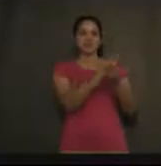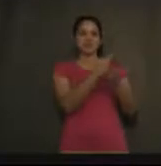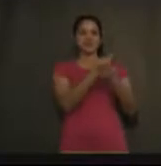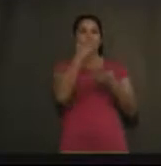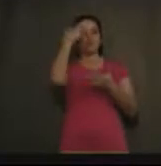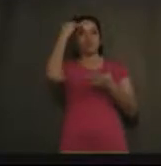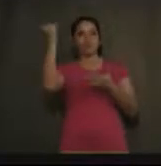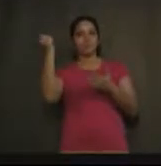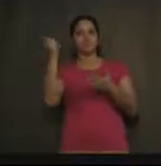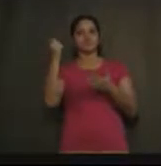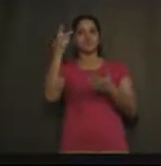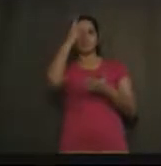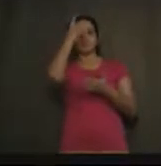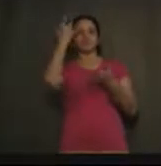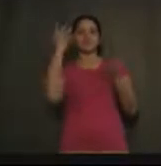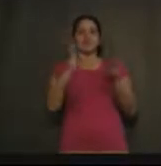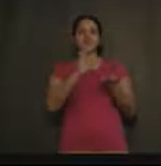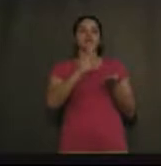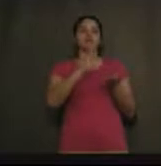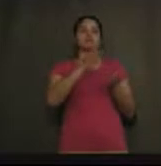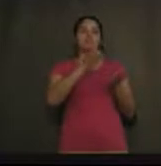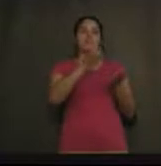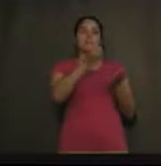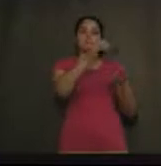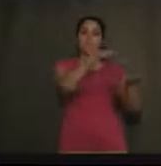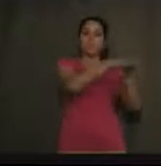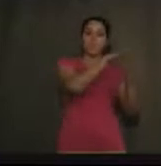completar o aniversário de 60 anos em